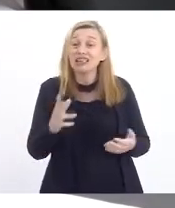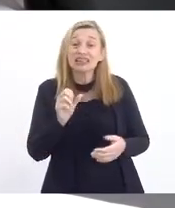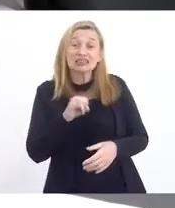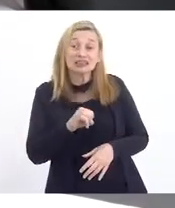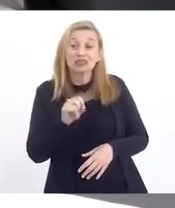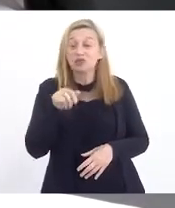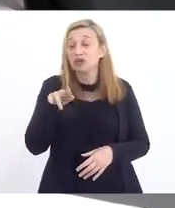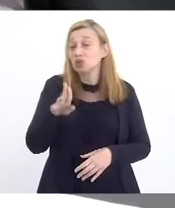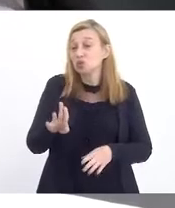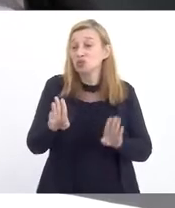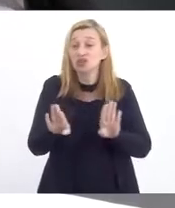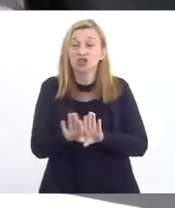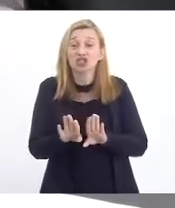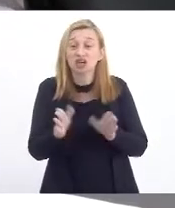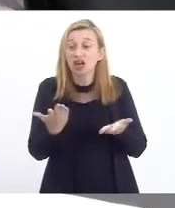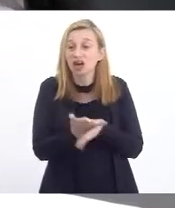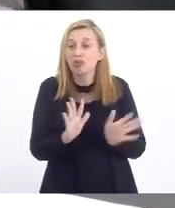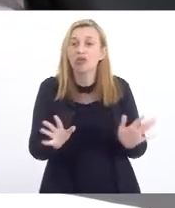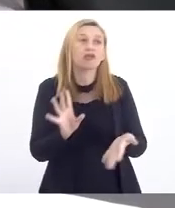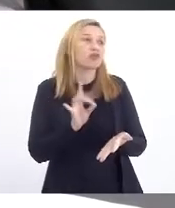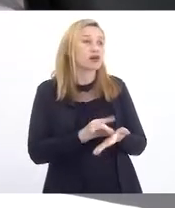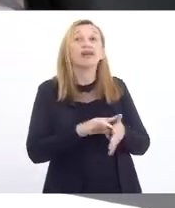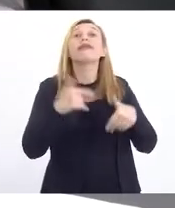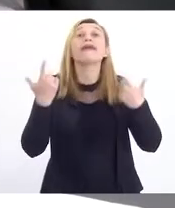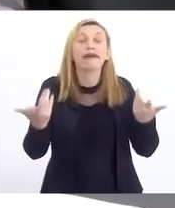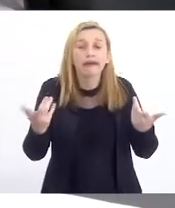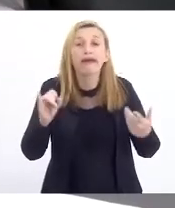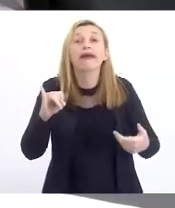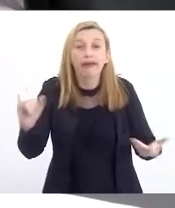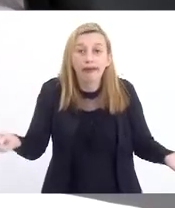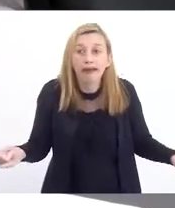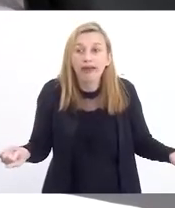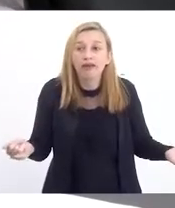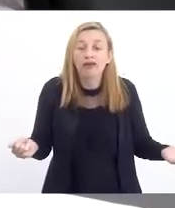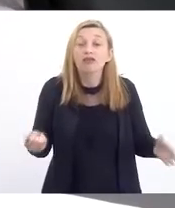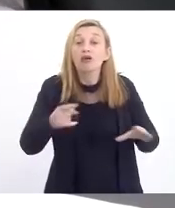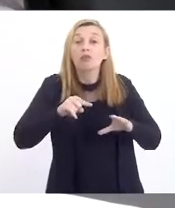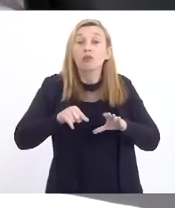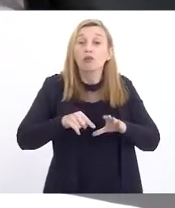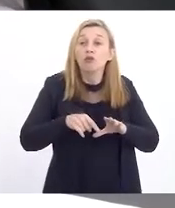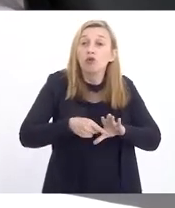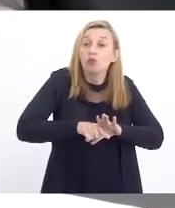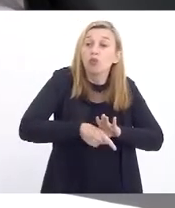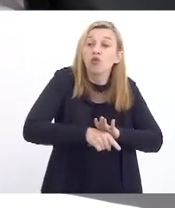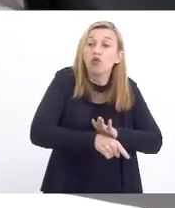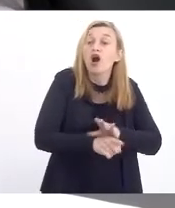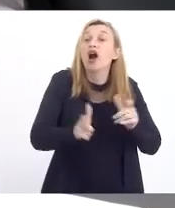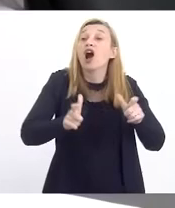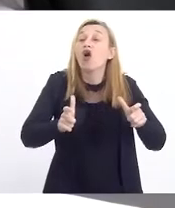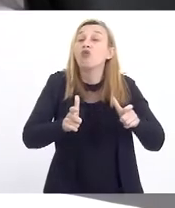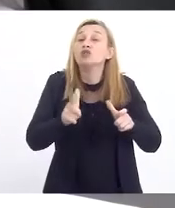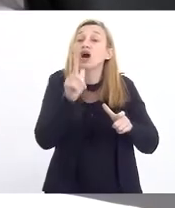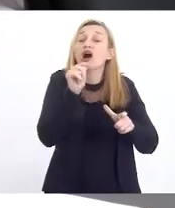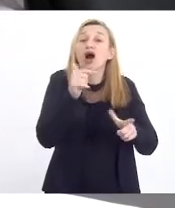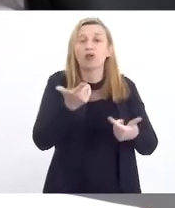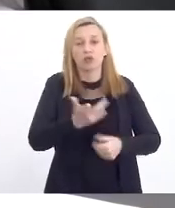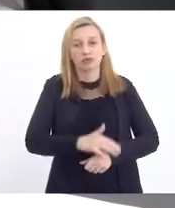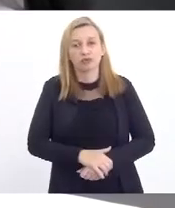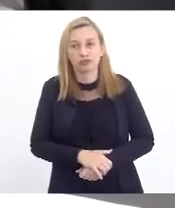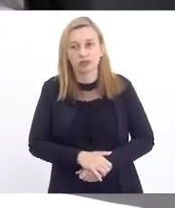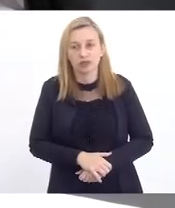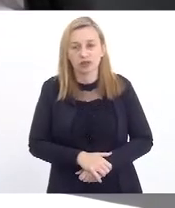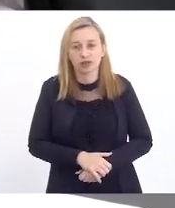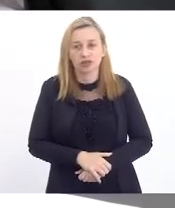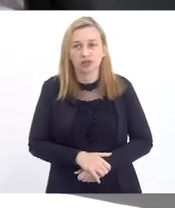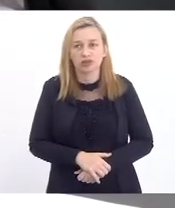fechar, acabou. É verdade. E aí? Vamos fazer perfuração para tirar água? Meu